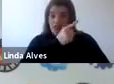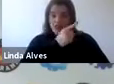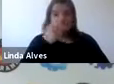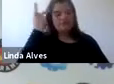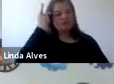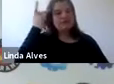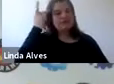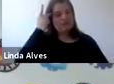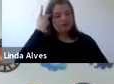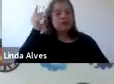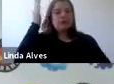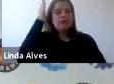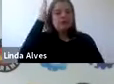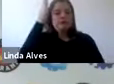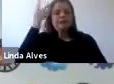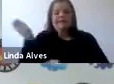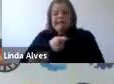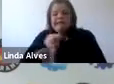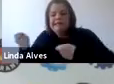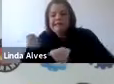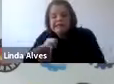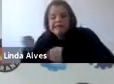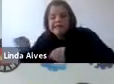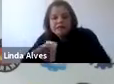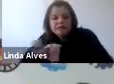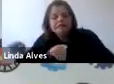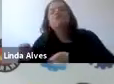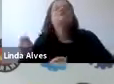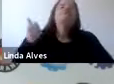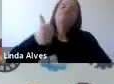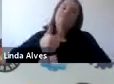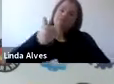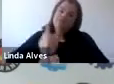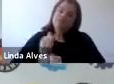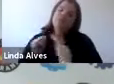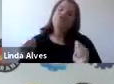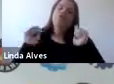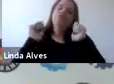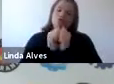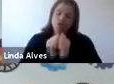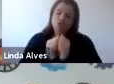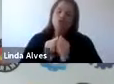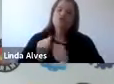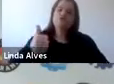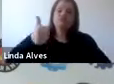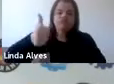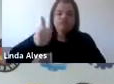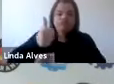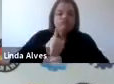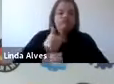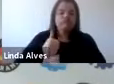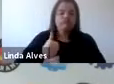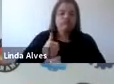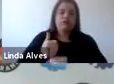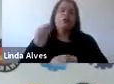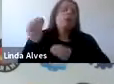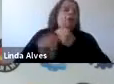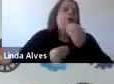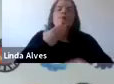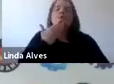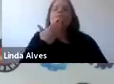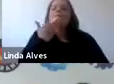negociando, né, juntamente com os demais companheiros de outros estados, a melhor situação para